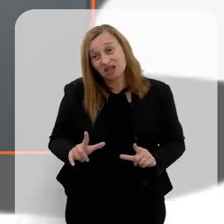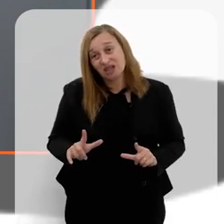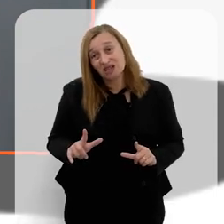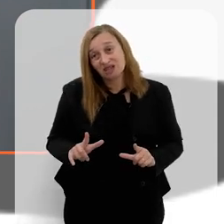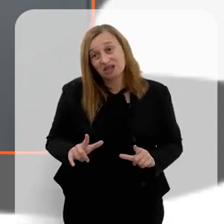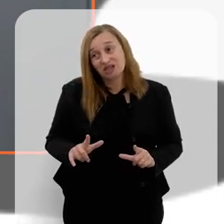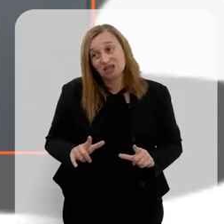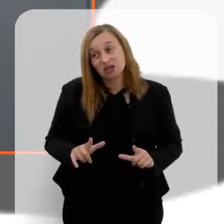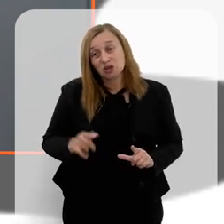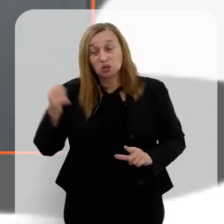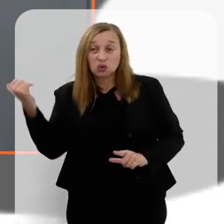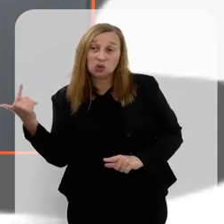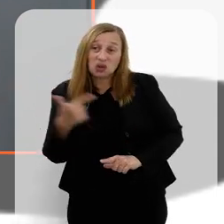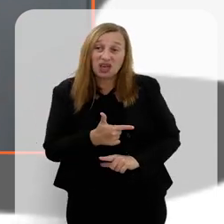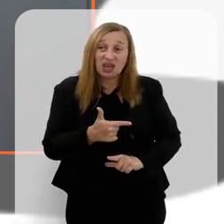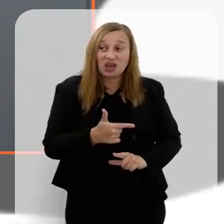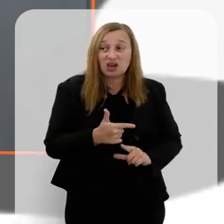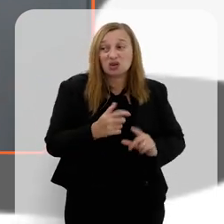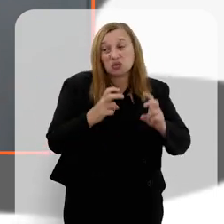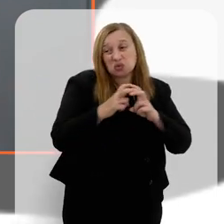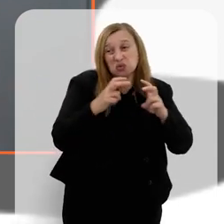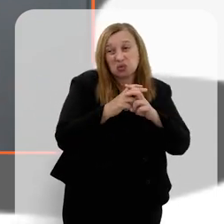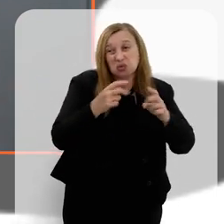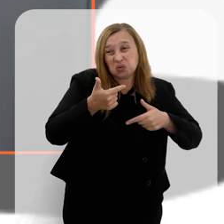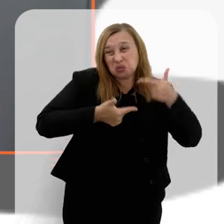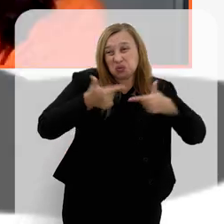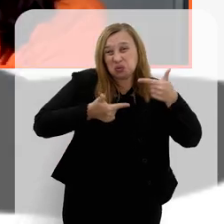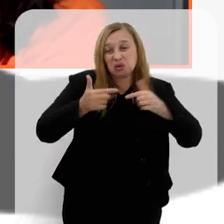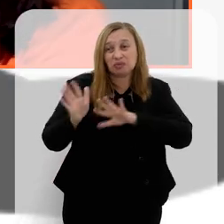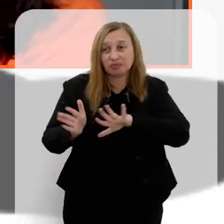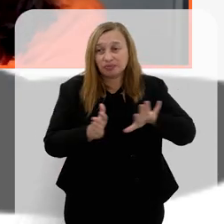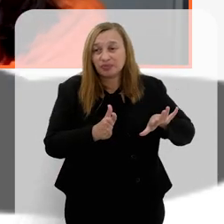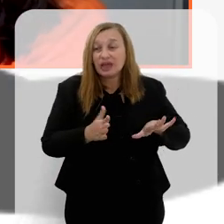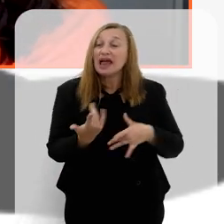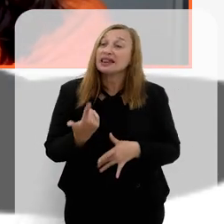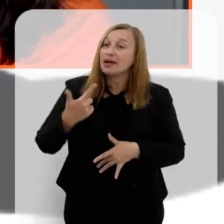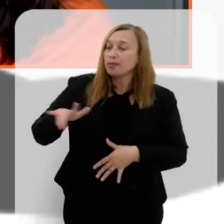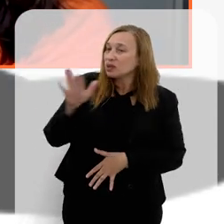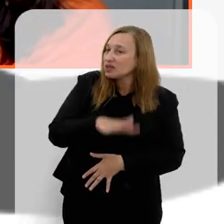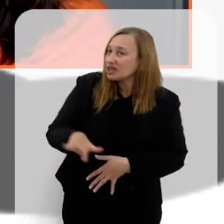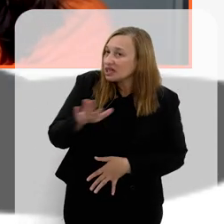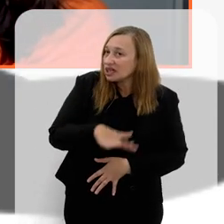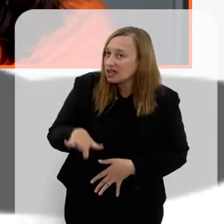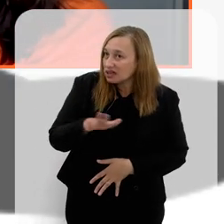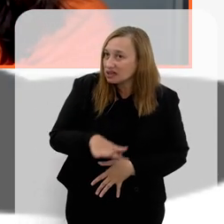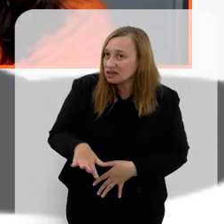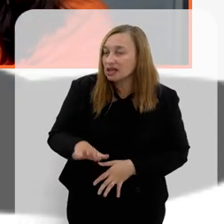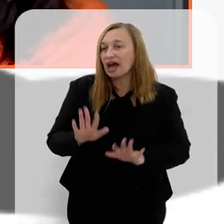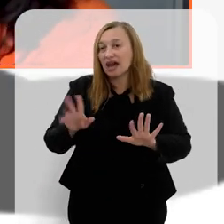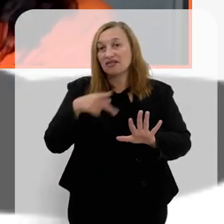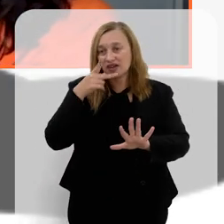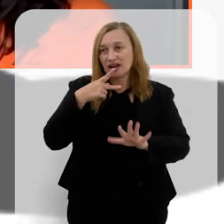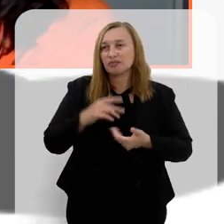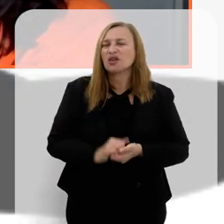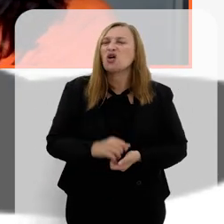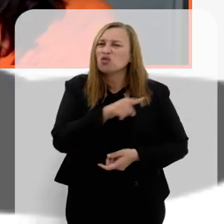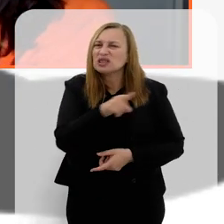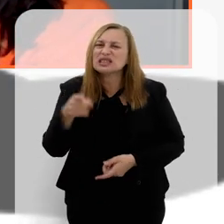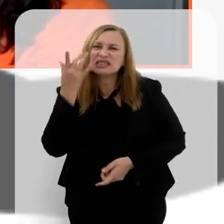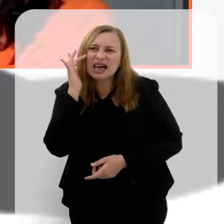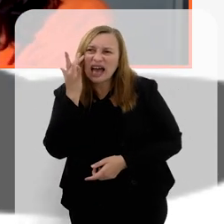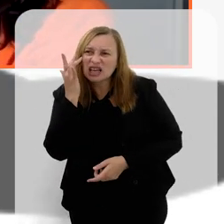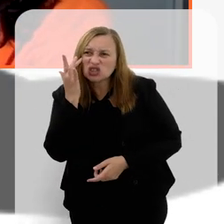felicidade e haveria menos conflito. Aí depois a criança. Aí ele fala